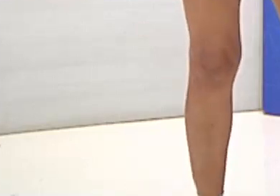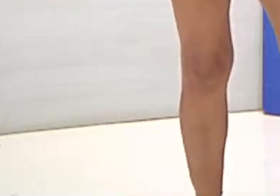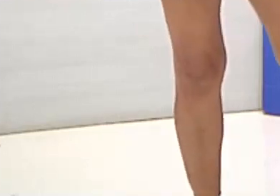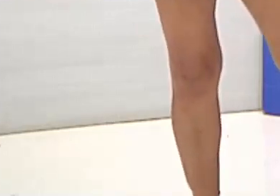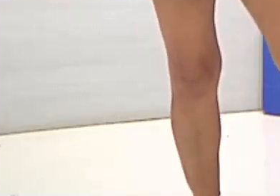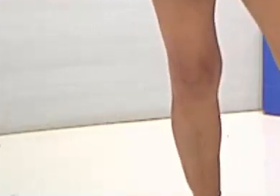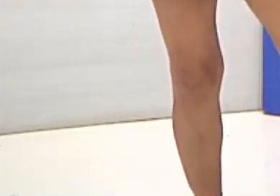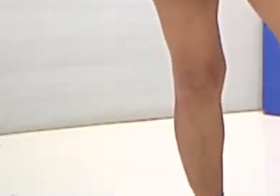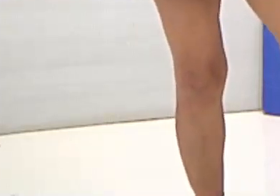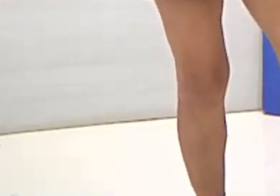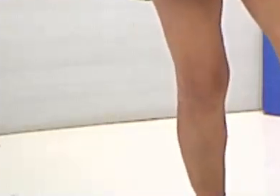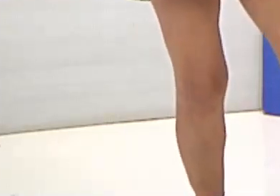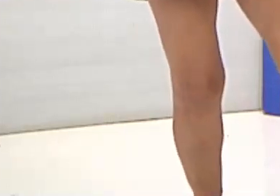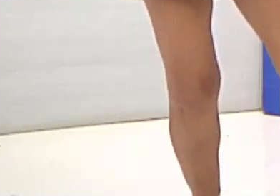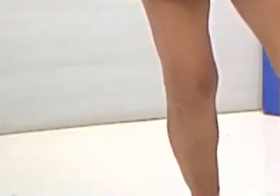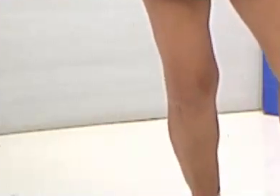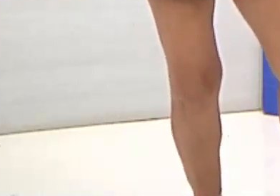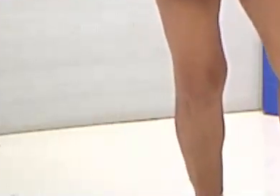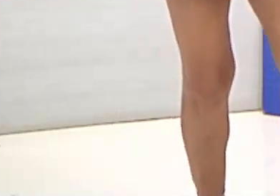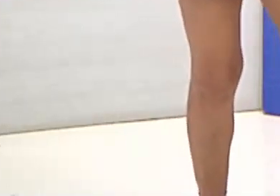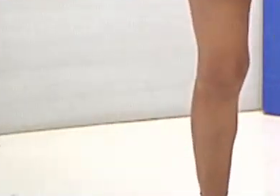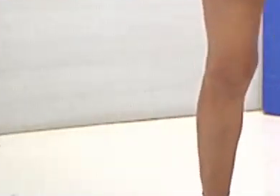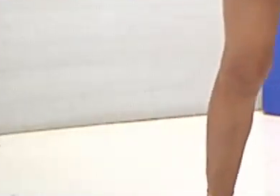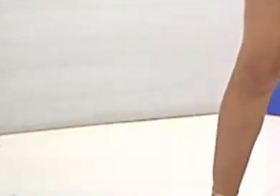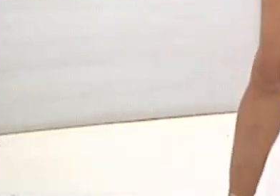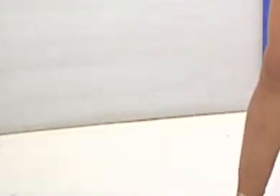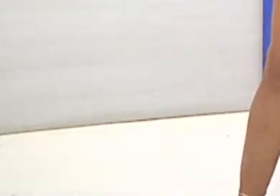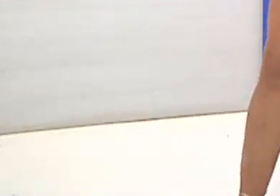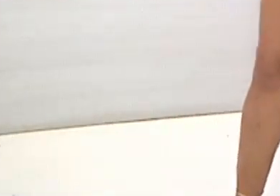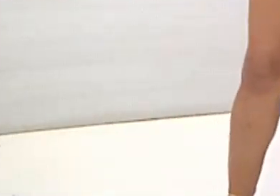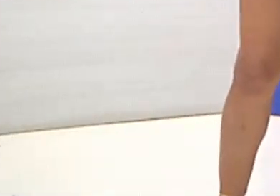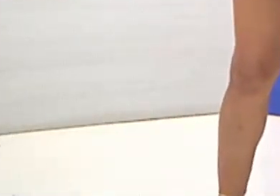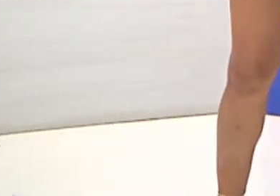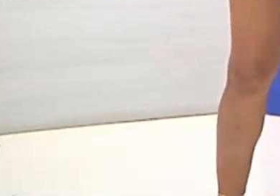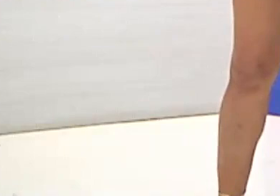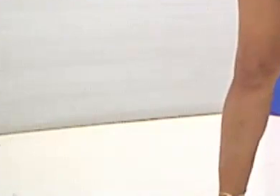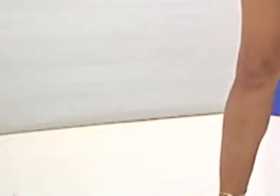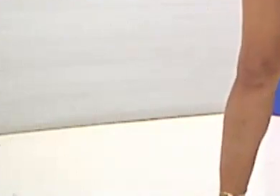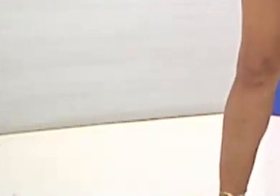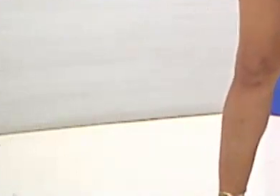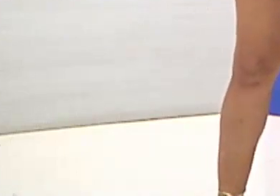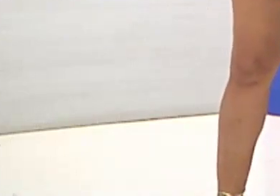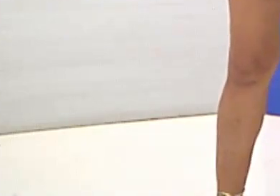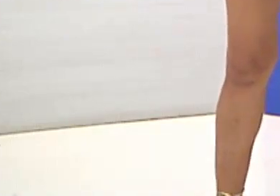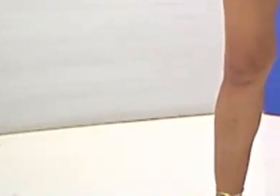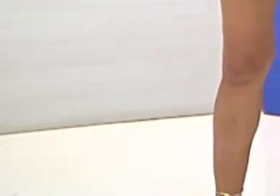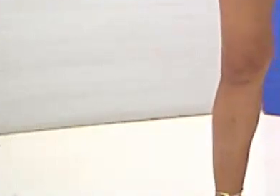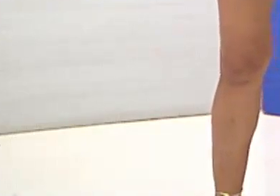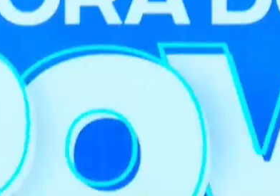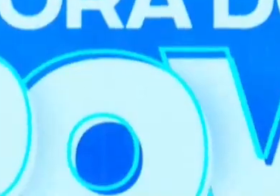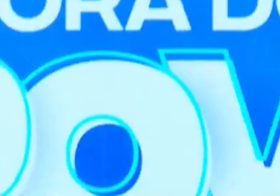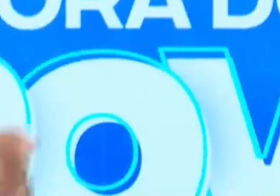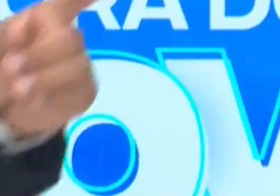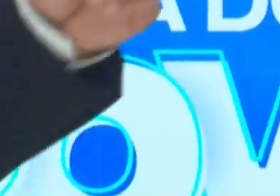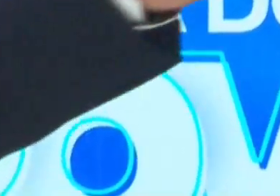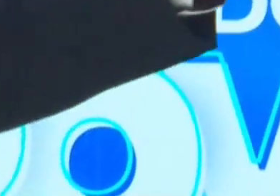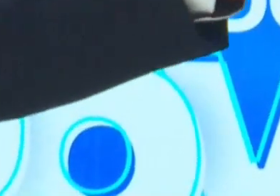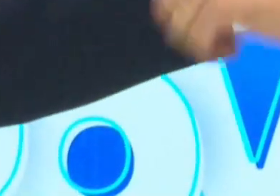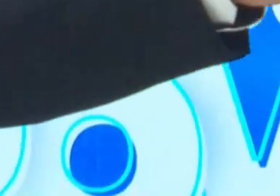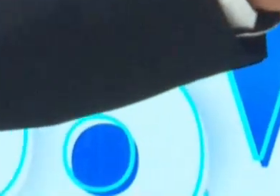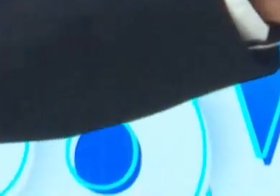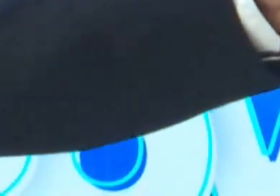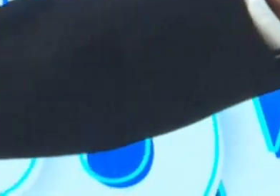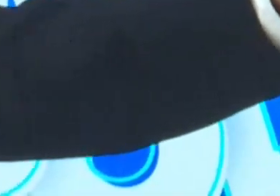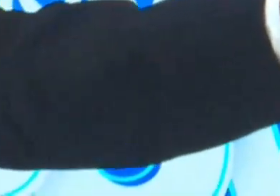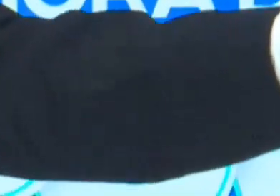não. Negócio de TBT. Os nossos melhores momentos do programa, trazendo aí as coisas mais engraçadas que a gente fazia. O que é isso aqui na boca